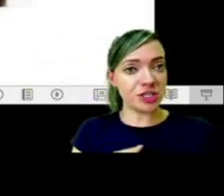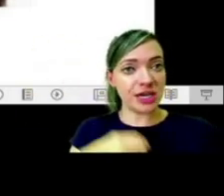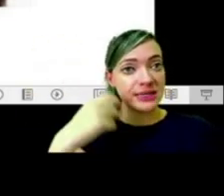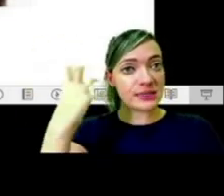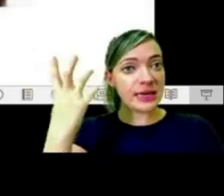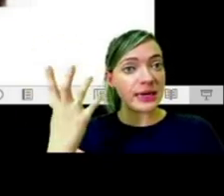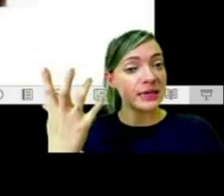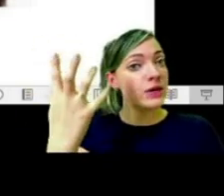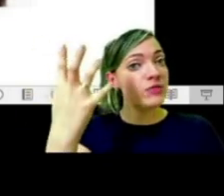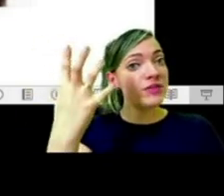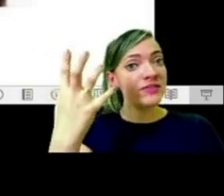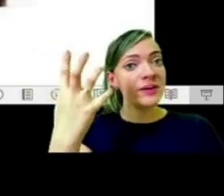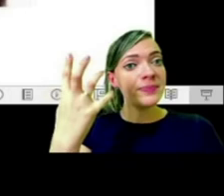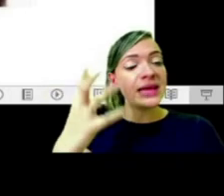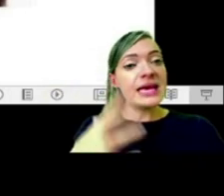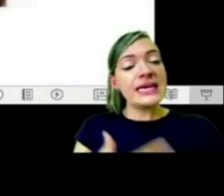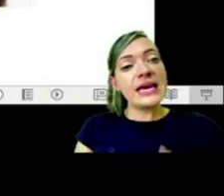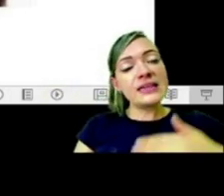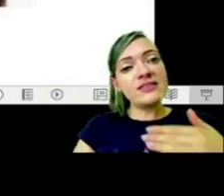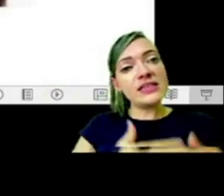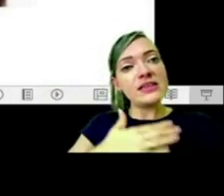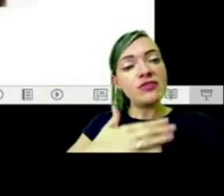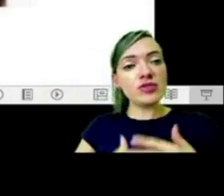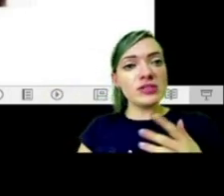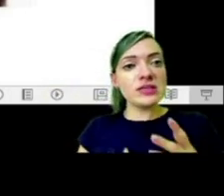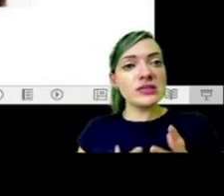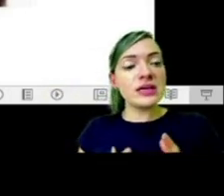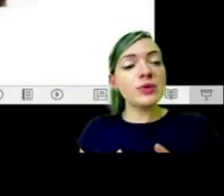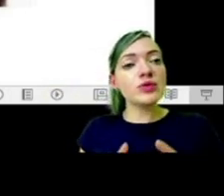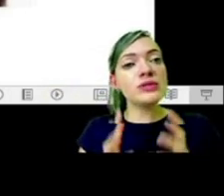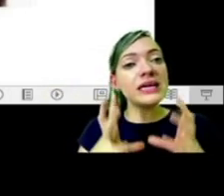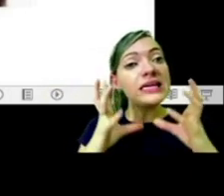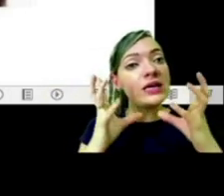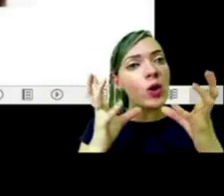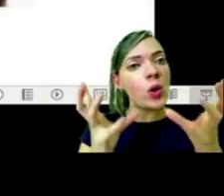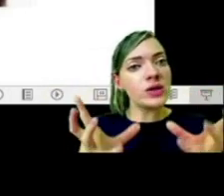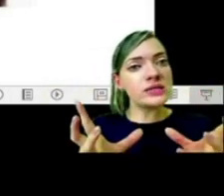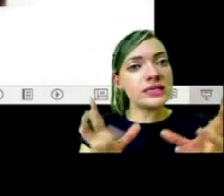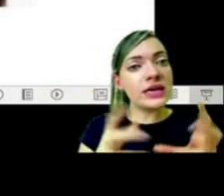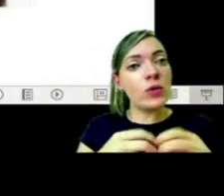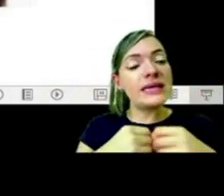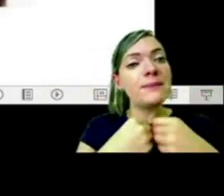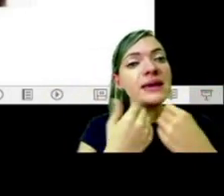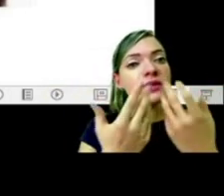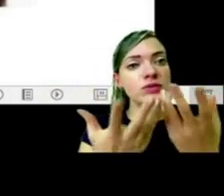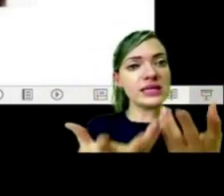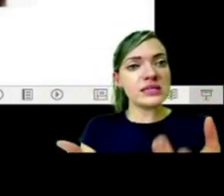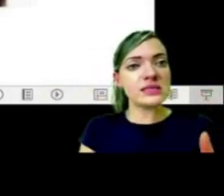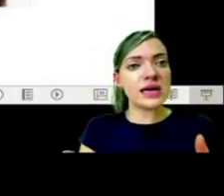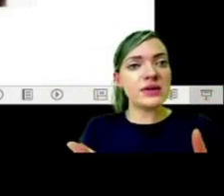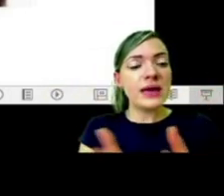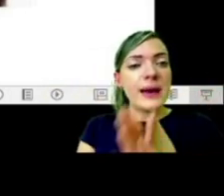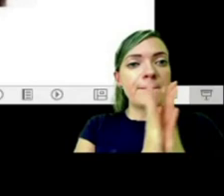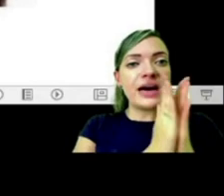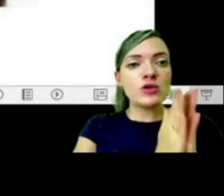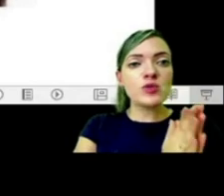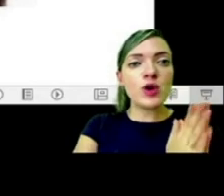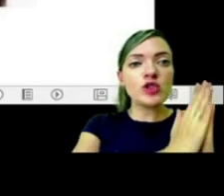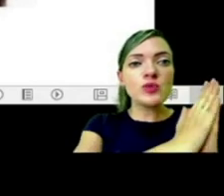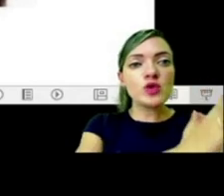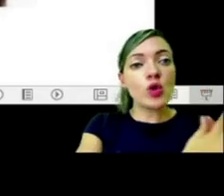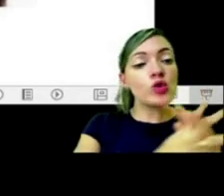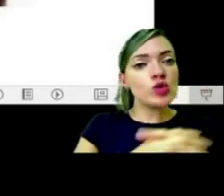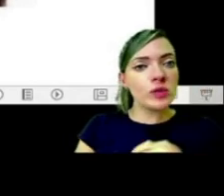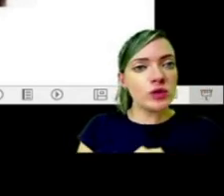de energia externa não viva, e através da fotossíntese ela produz a glicose, que é o alimento necessário para